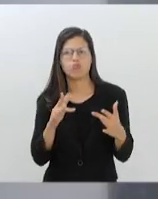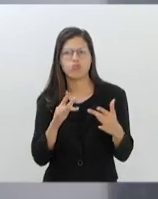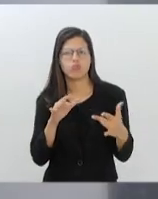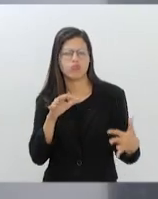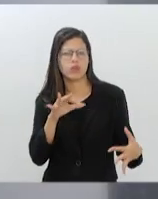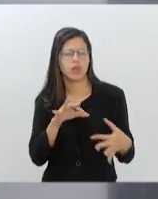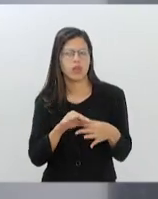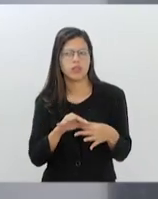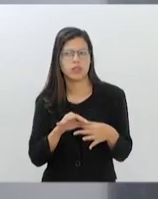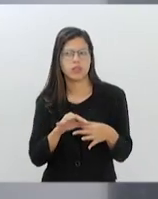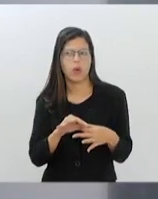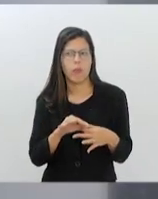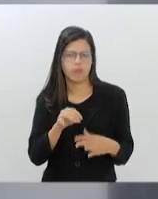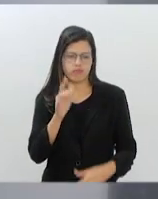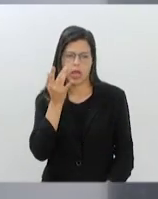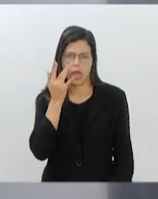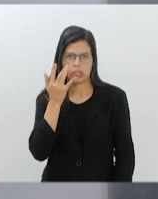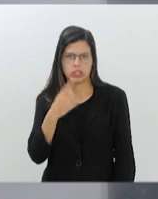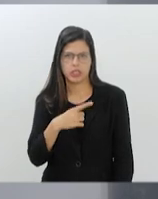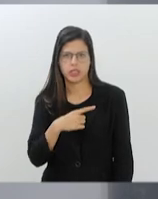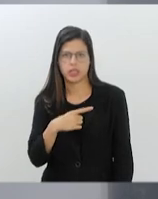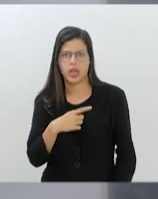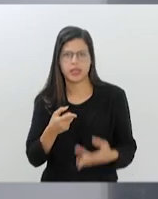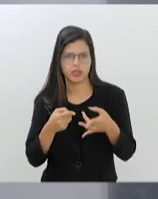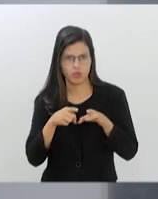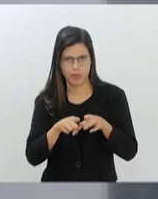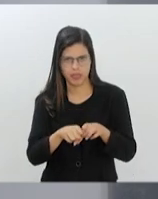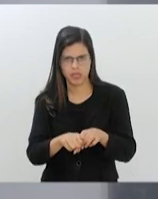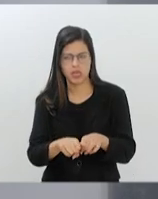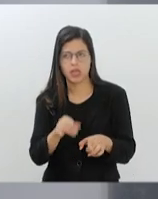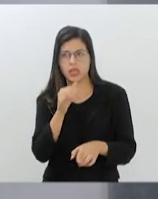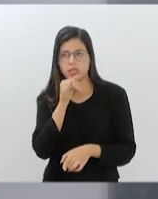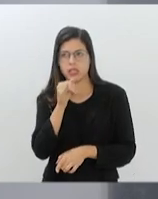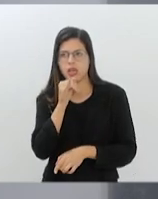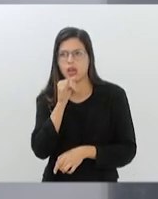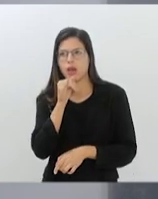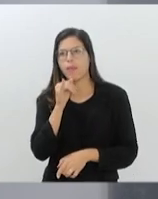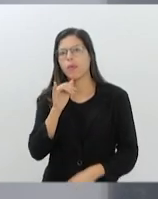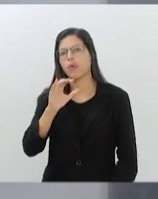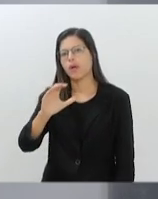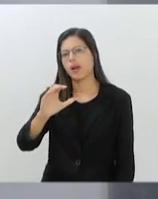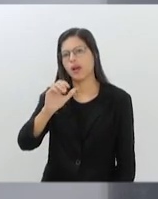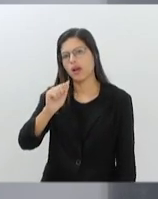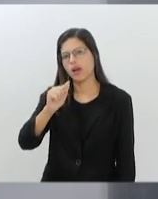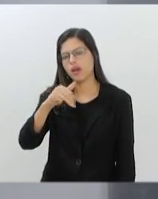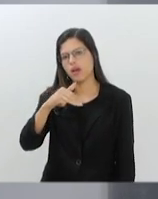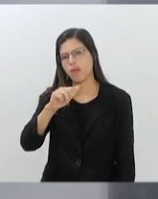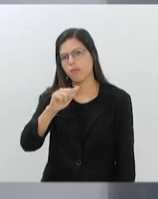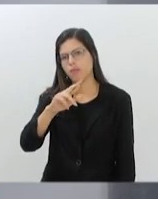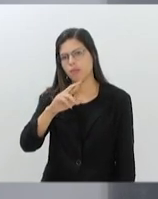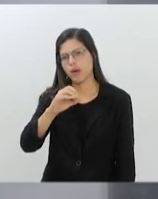acha que tem desses patrocínios por exemplo como camarote do carnaval